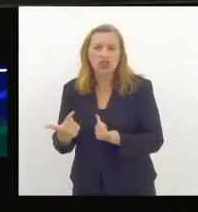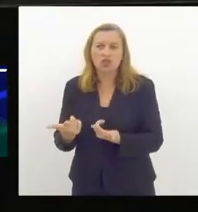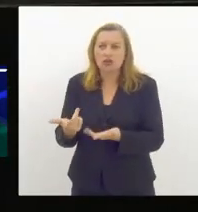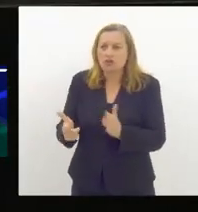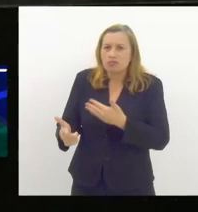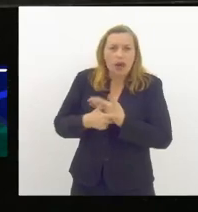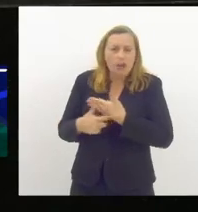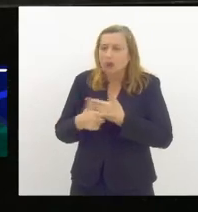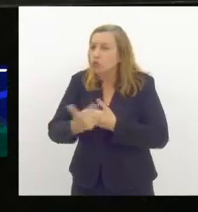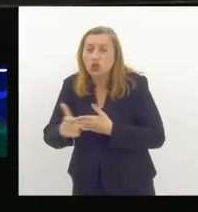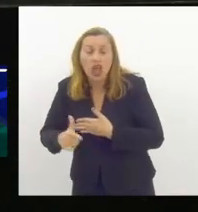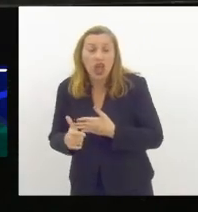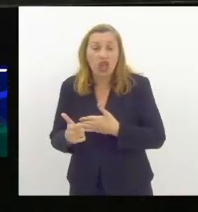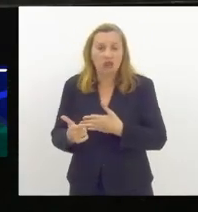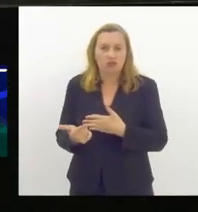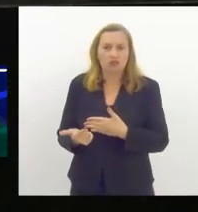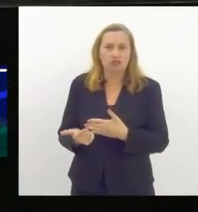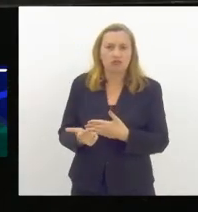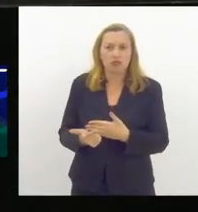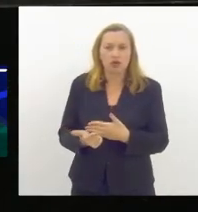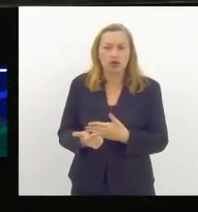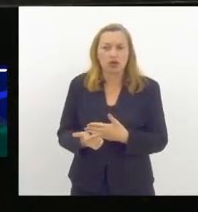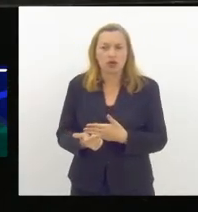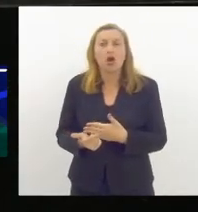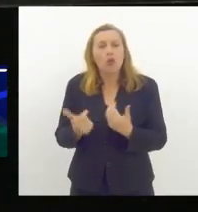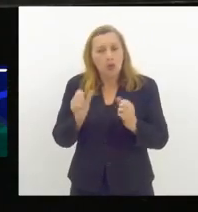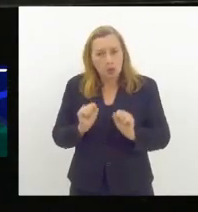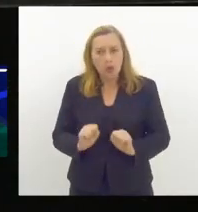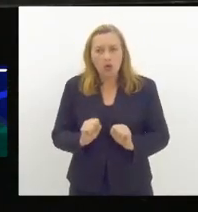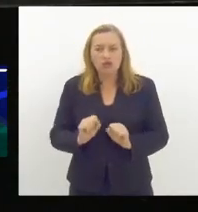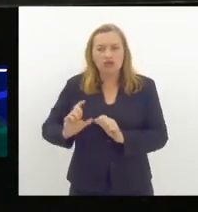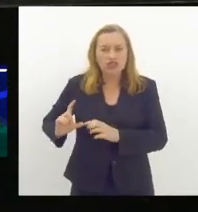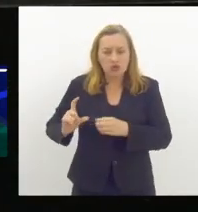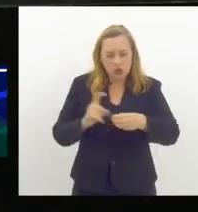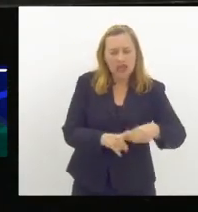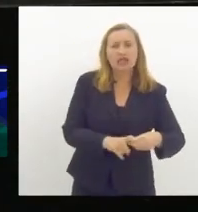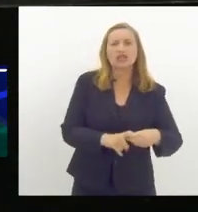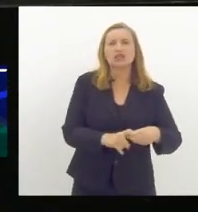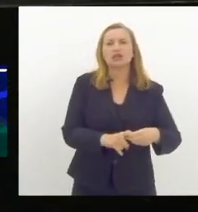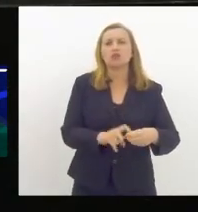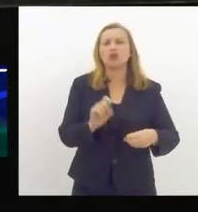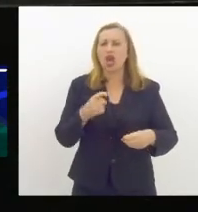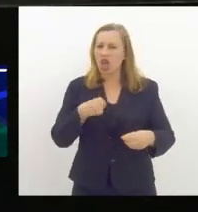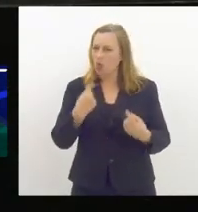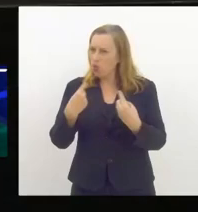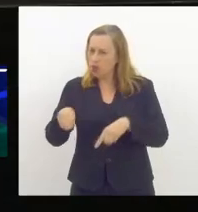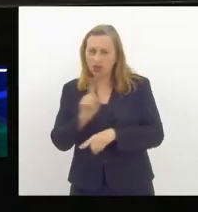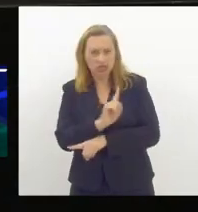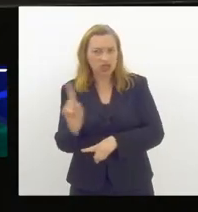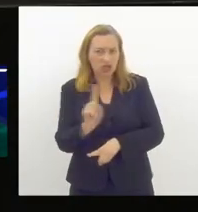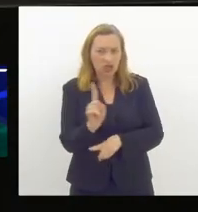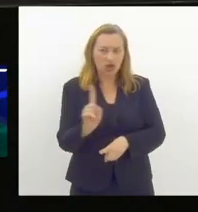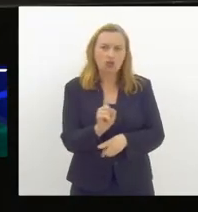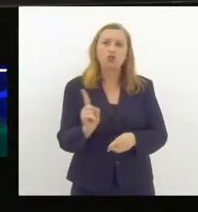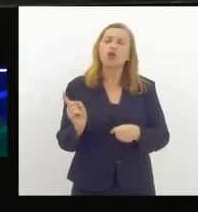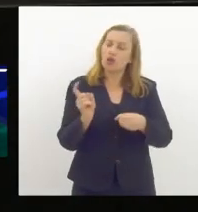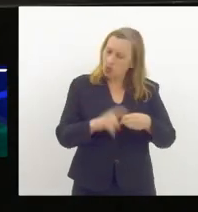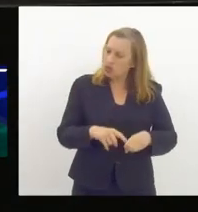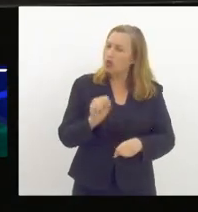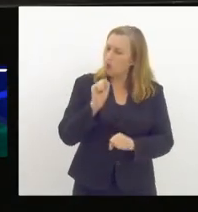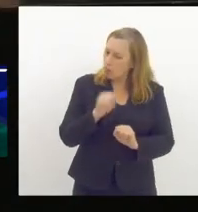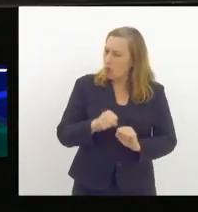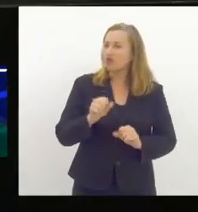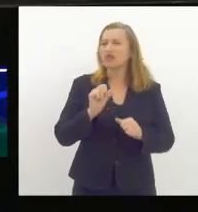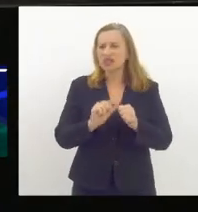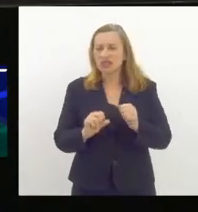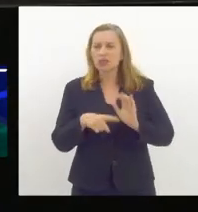papel ele não tem esse papel ele pode fazer um convênio e eu não sou contra não que se faça convênios